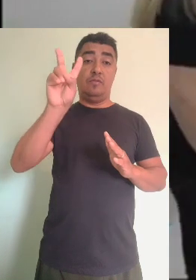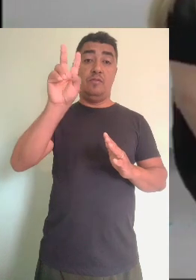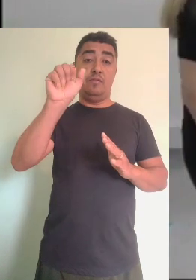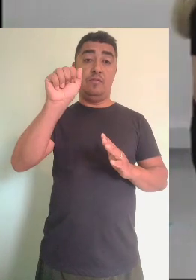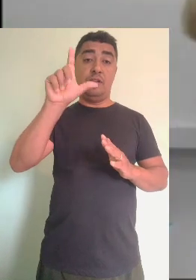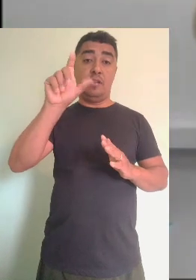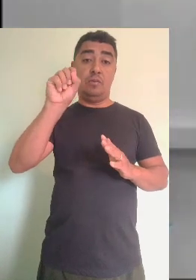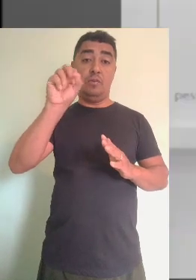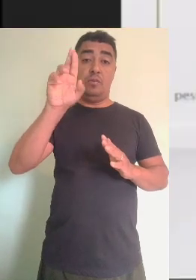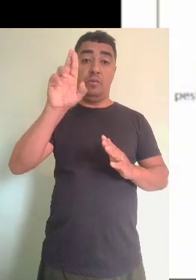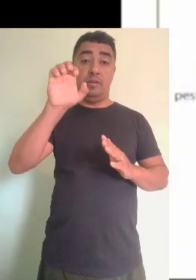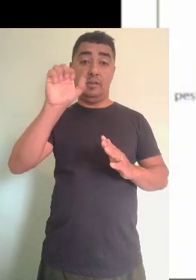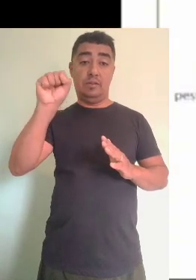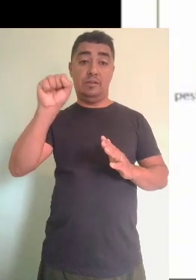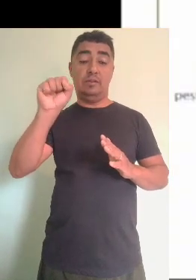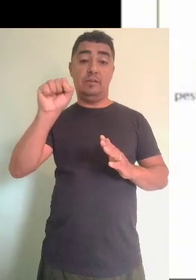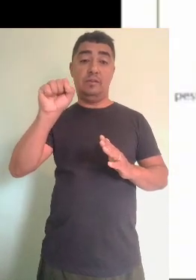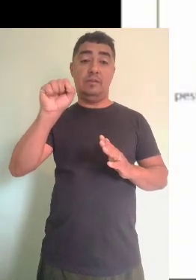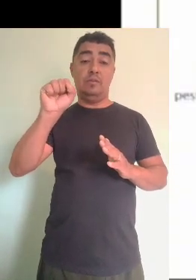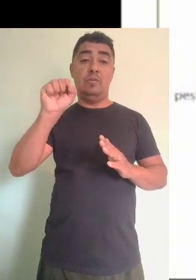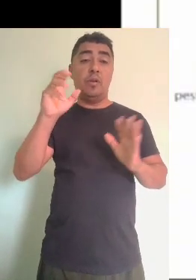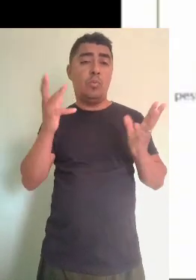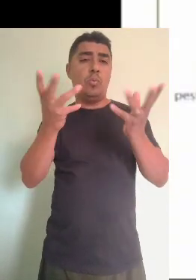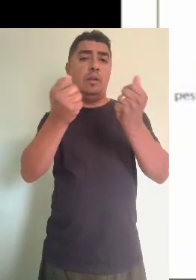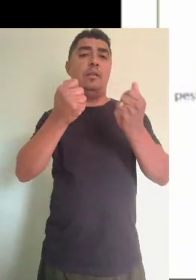Dos valores, então, qualidades humanas,